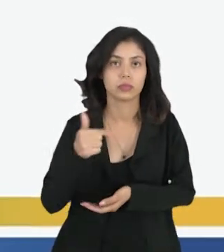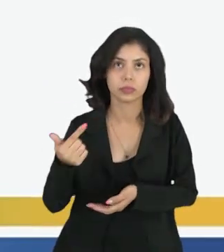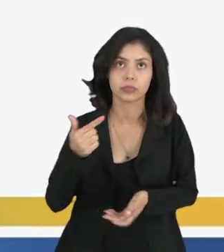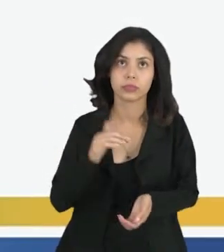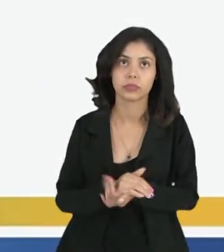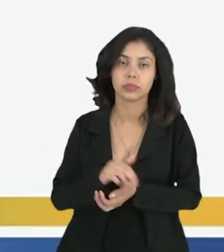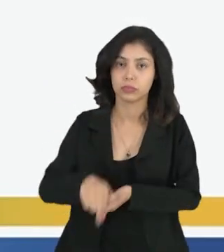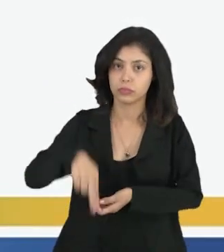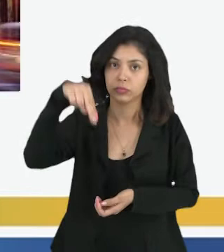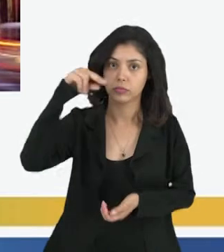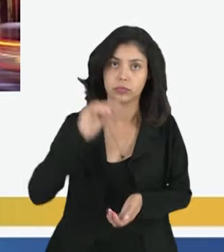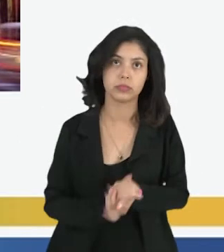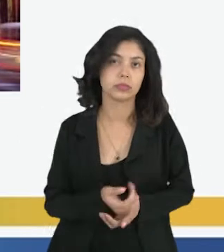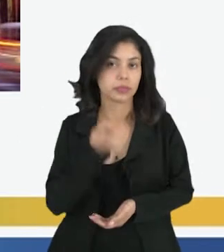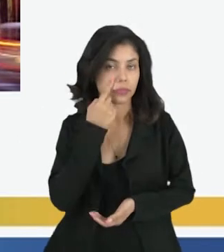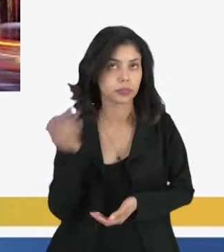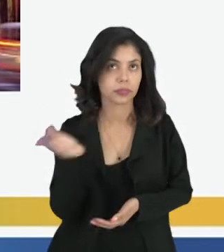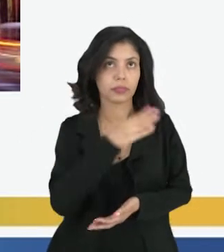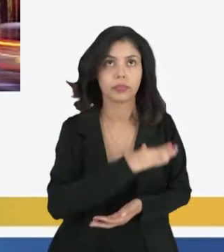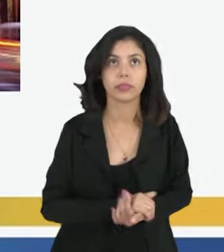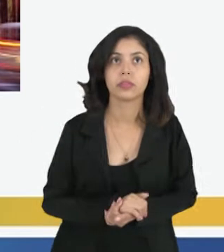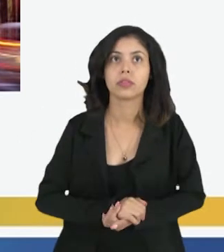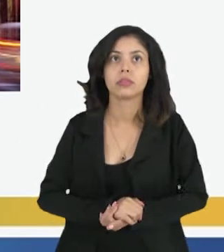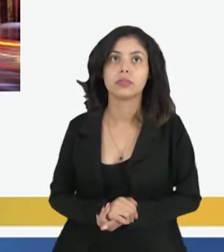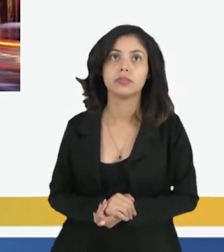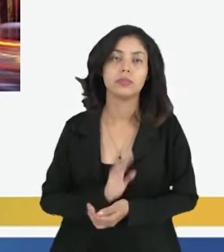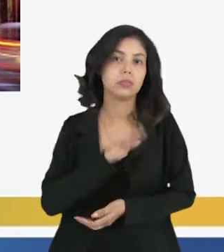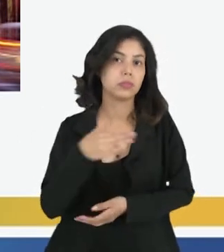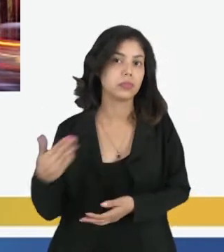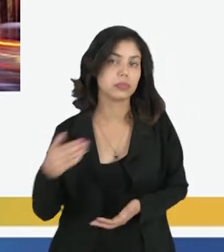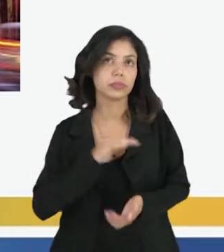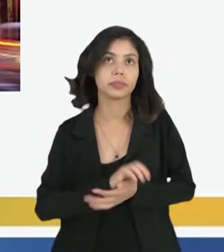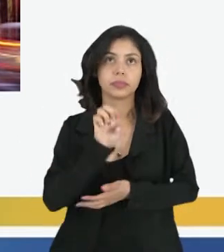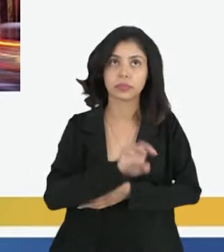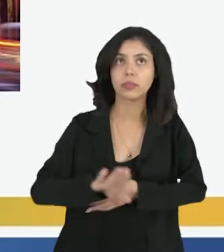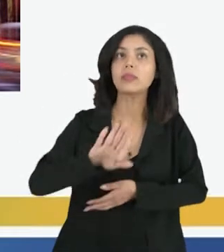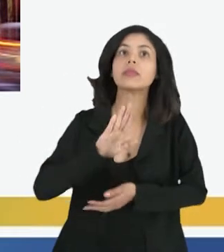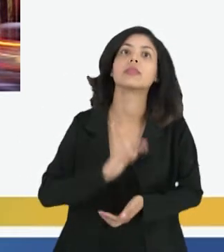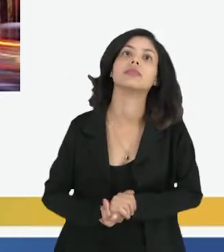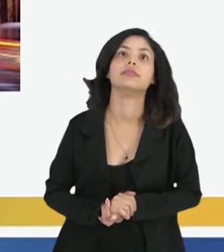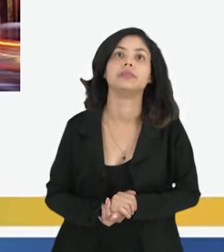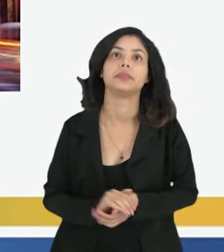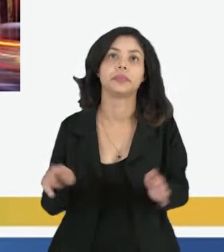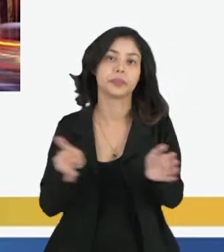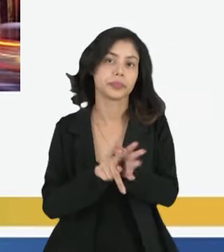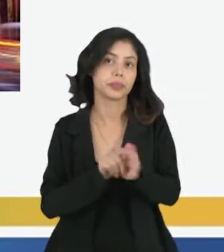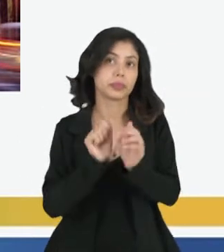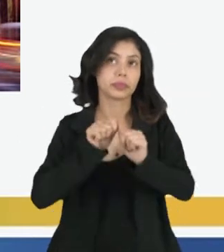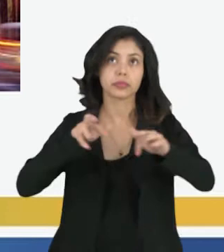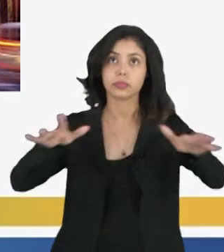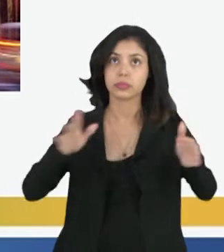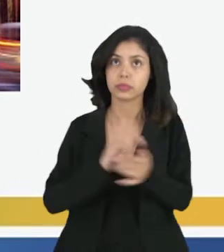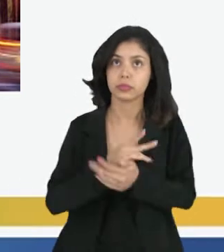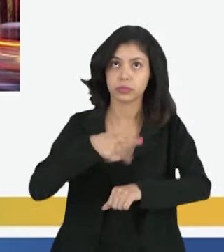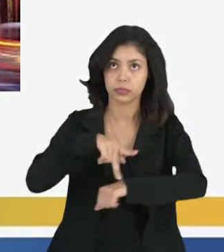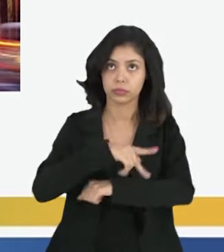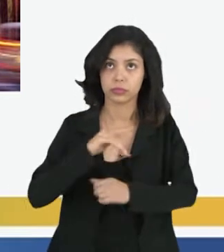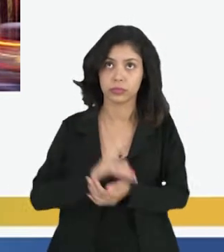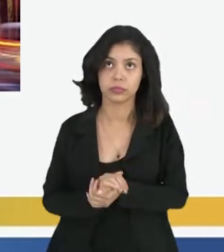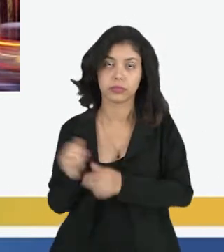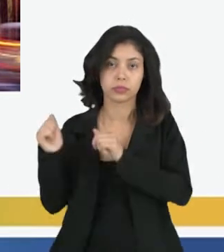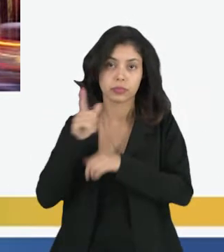Europa do Norte. Vamos lá então. Quanto à Europa Ocidental, ela abrange os países banhados